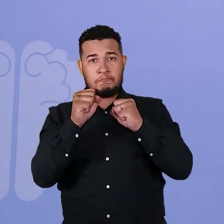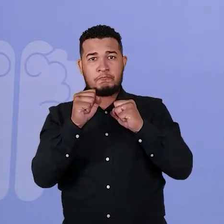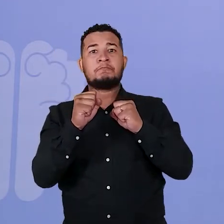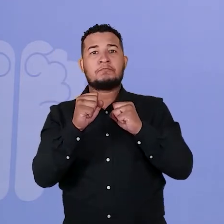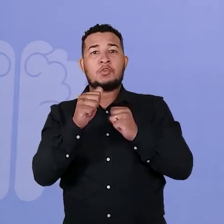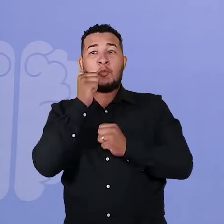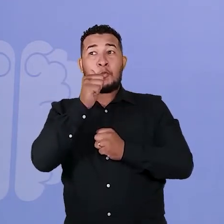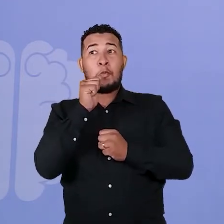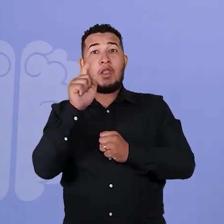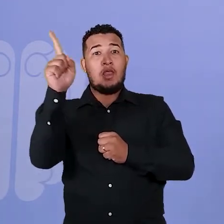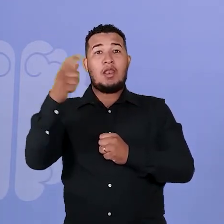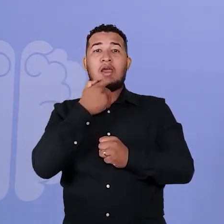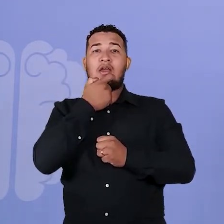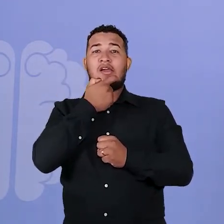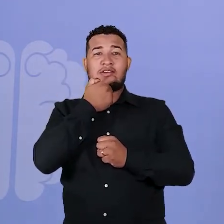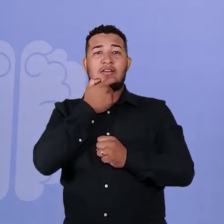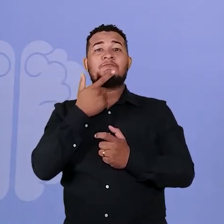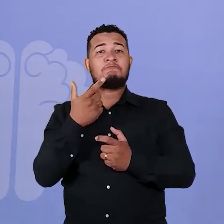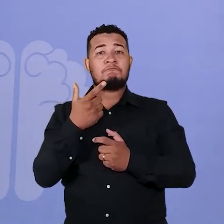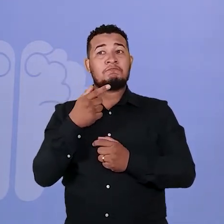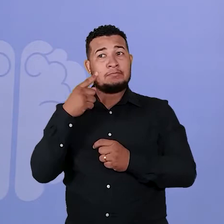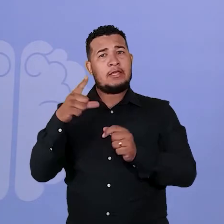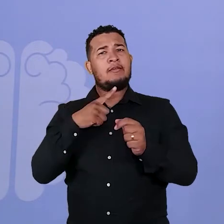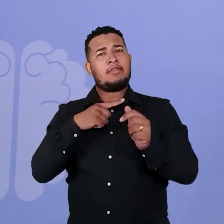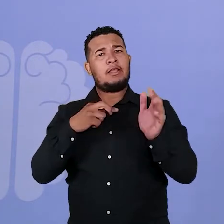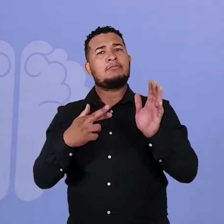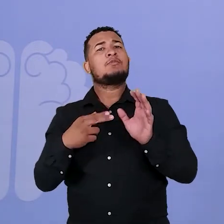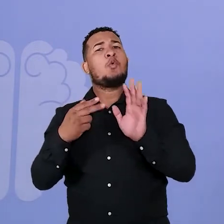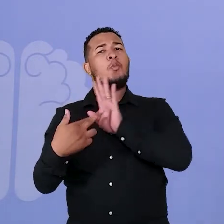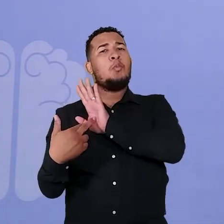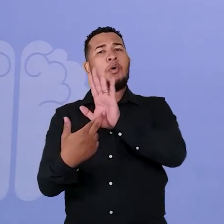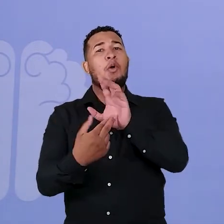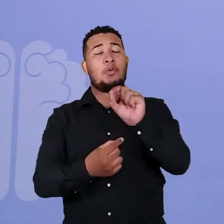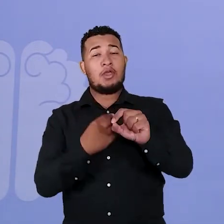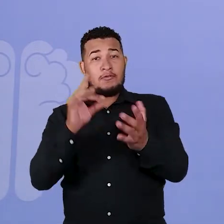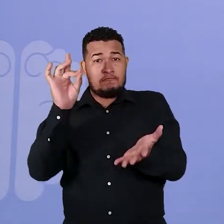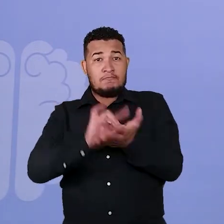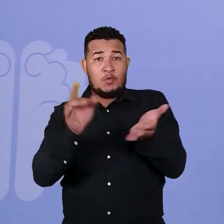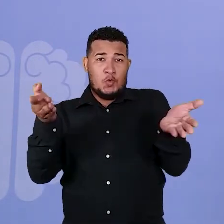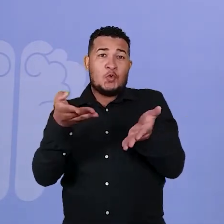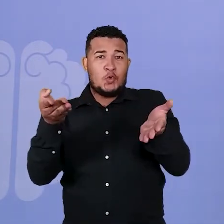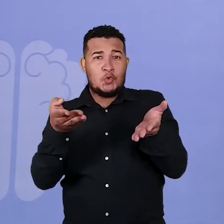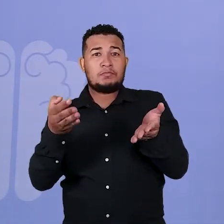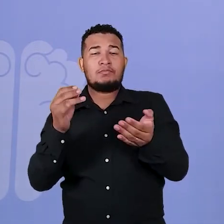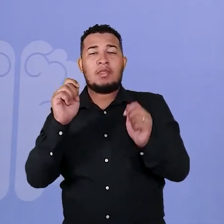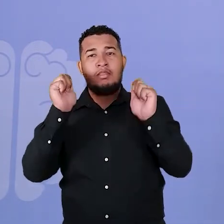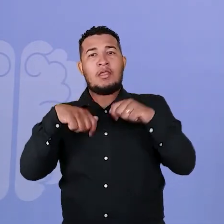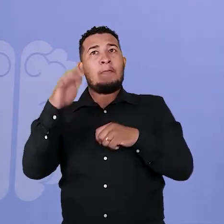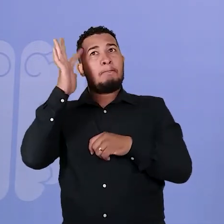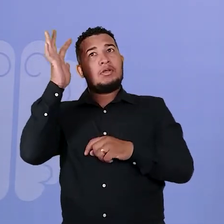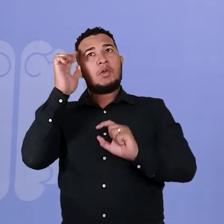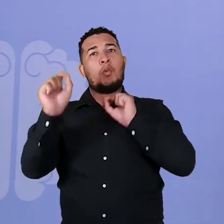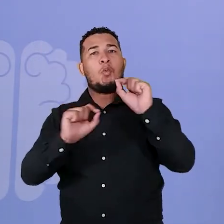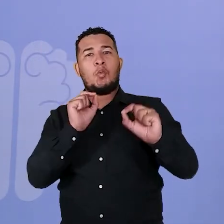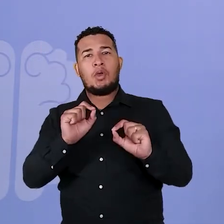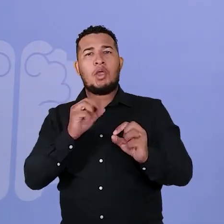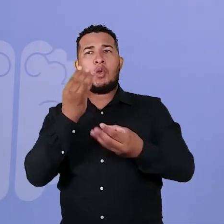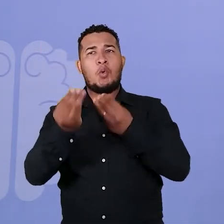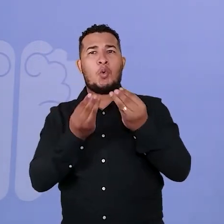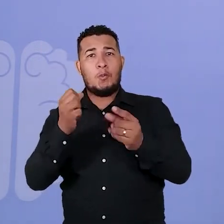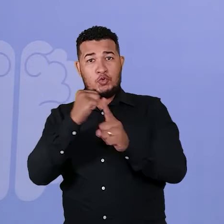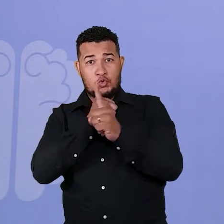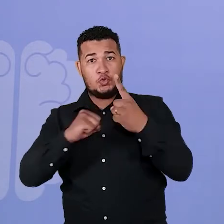intenso de uma filósofa inglesa. E isso remete, claro, à nossa realidade. A gente pode pensar aqui agora de